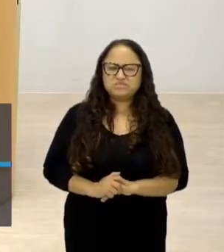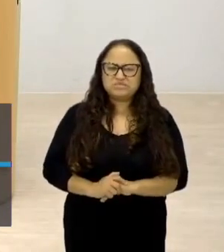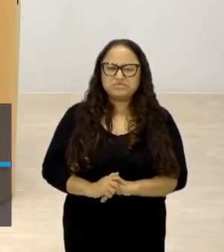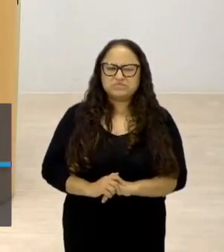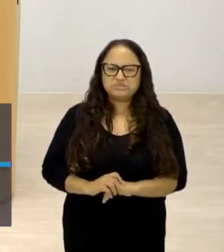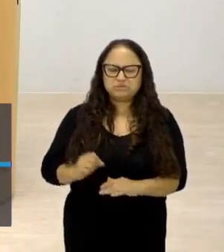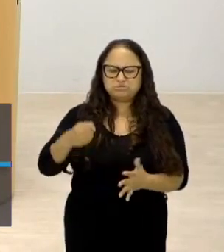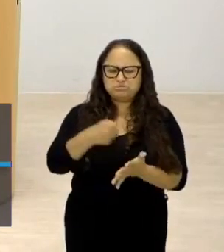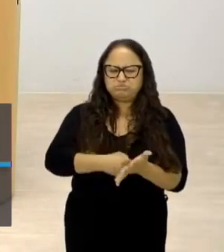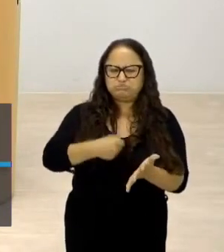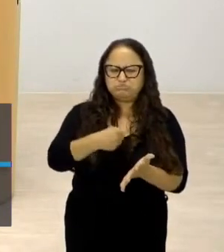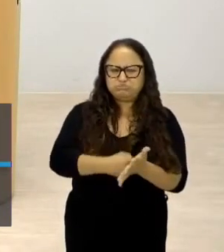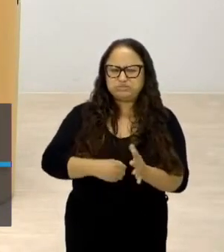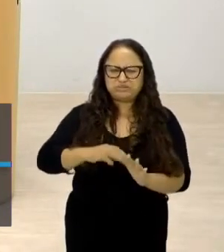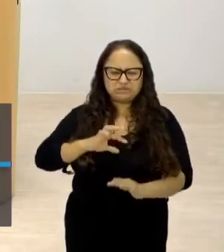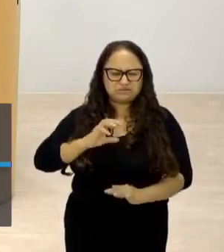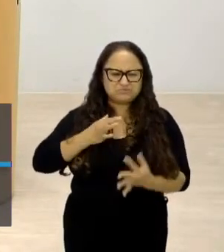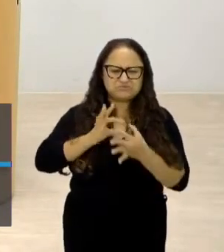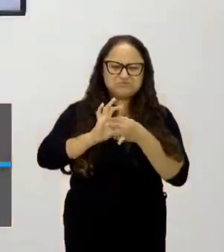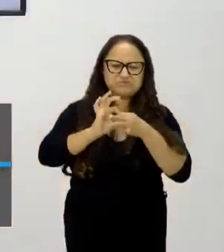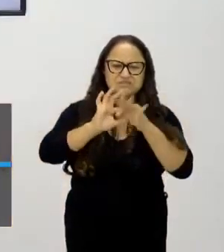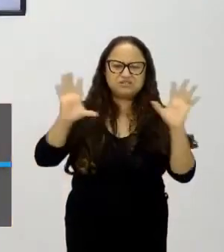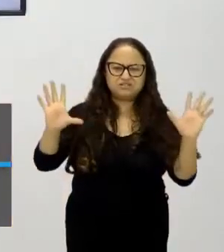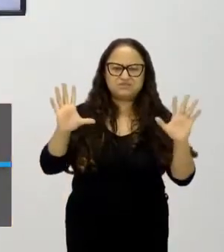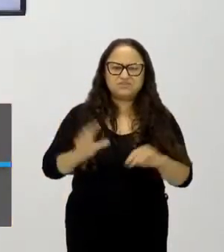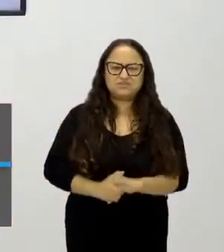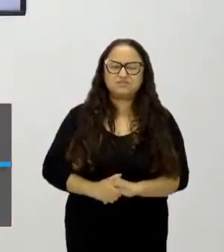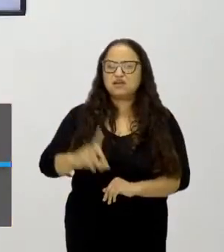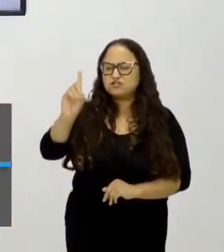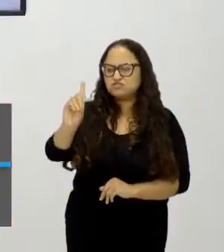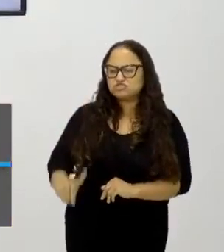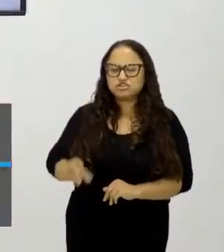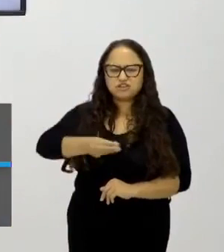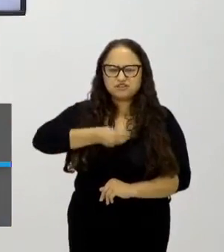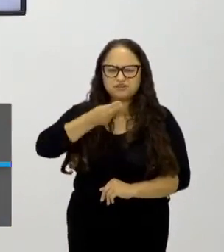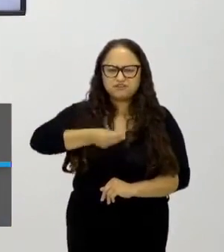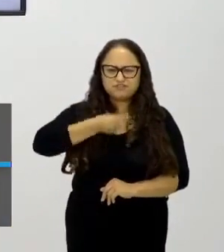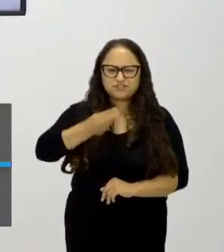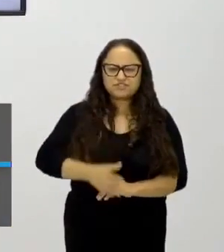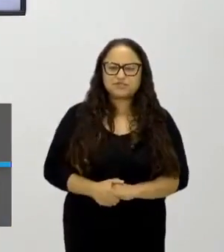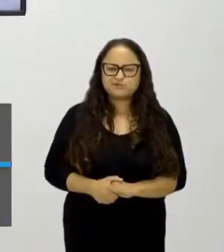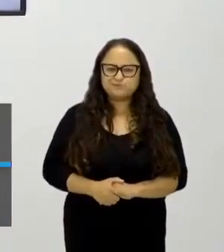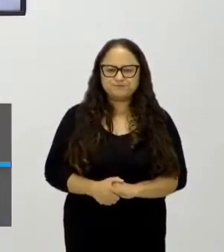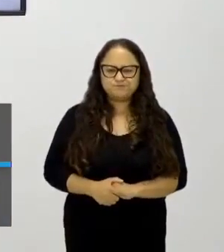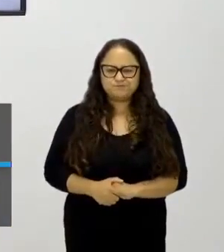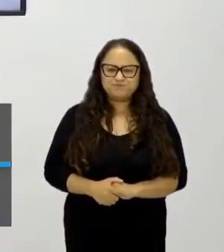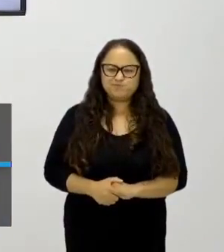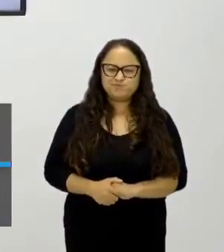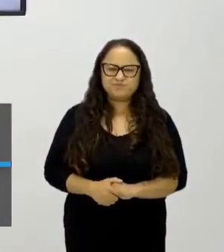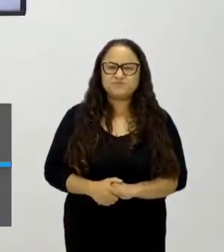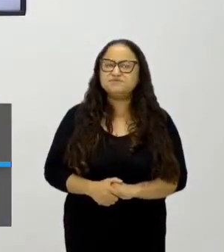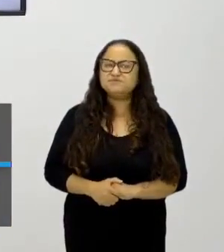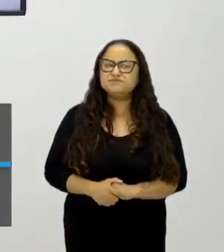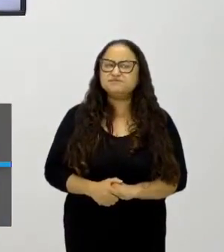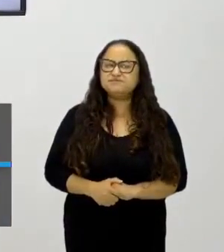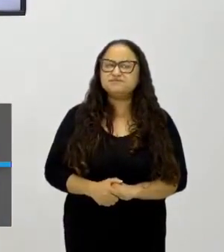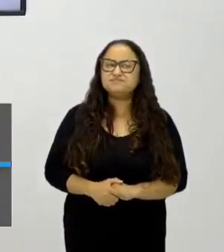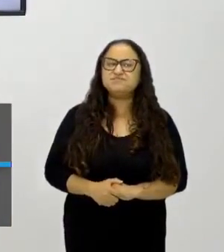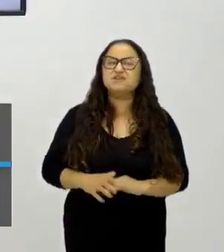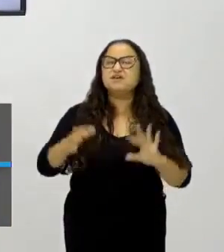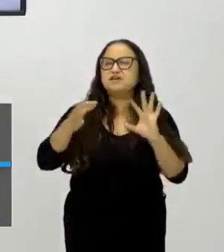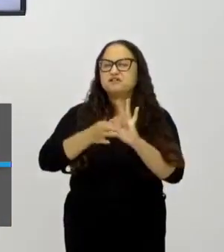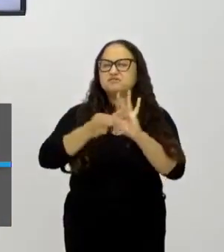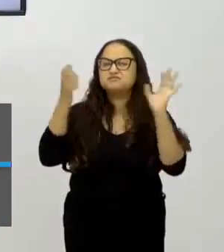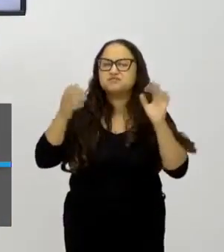from Legal. torture, legal. Right to life, o direito à vida, ok? And freedom from slavery,